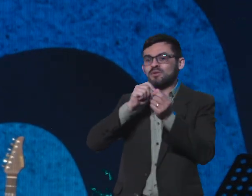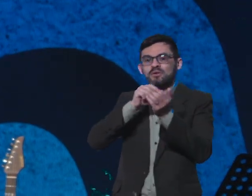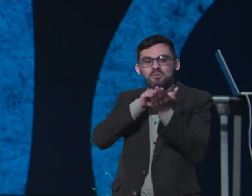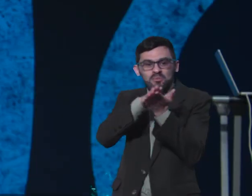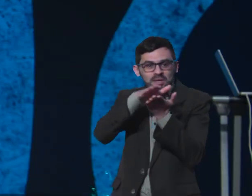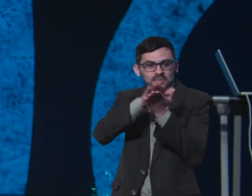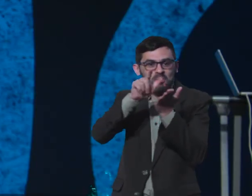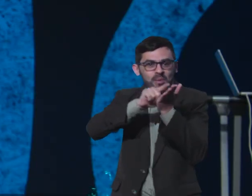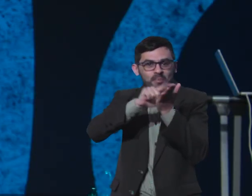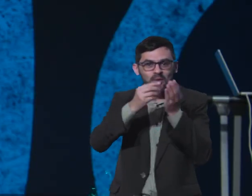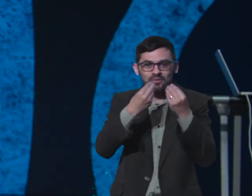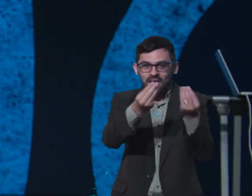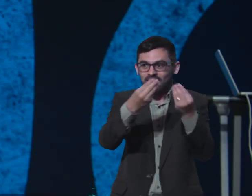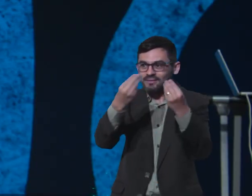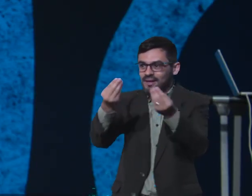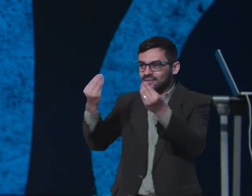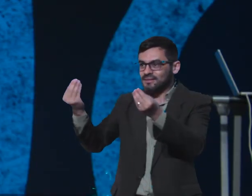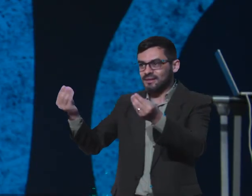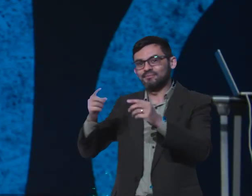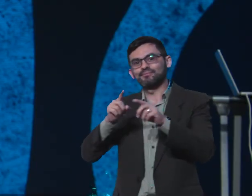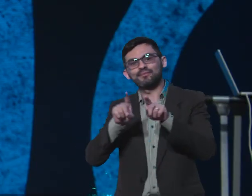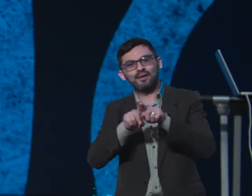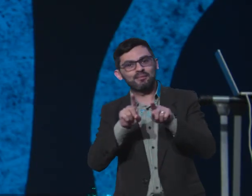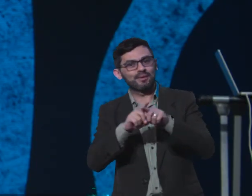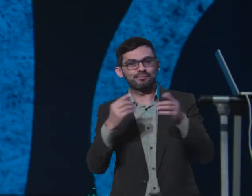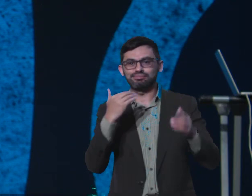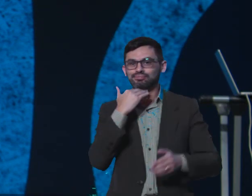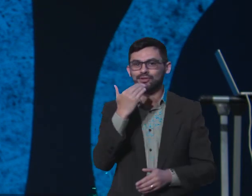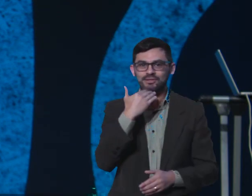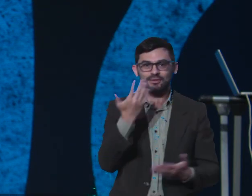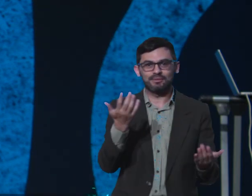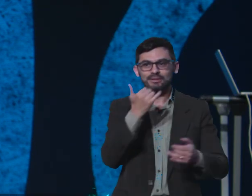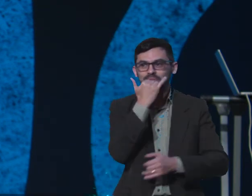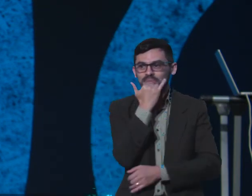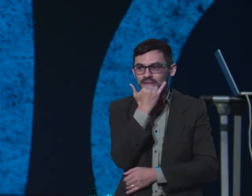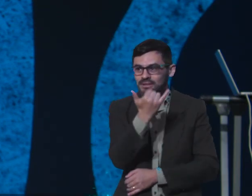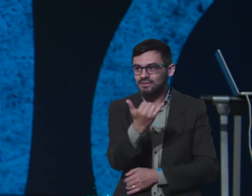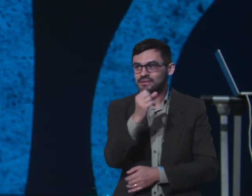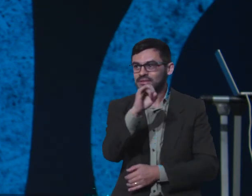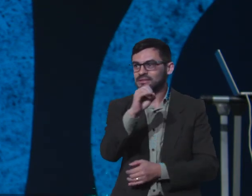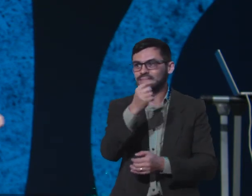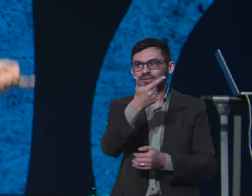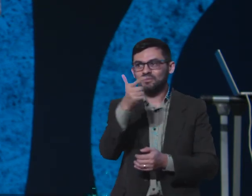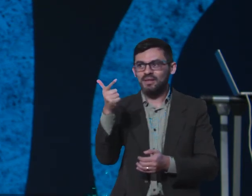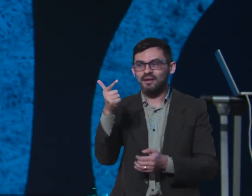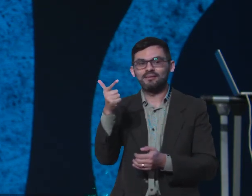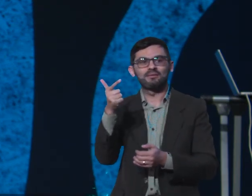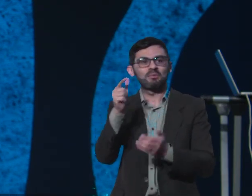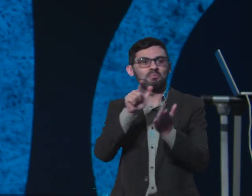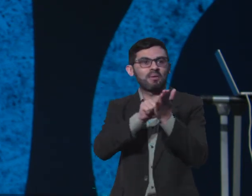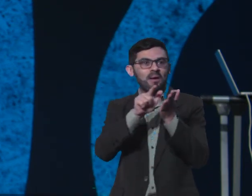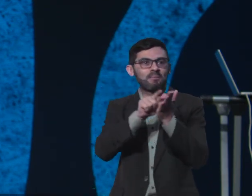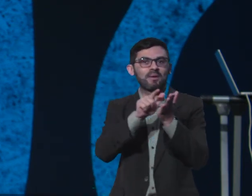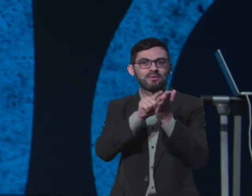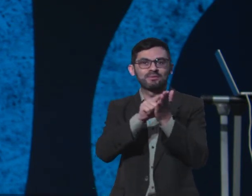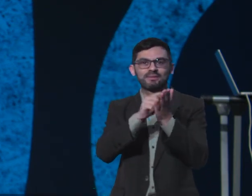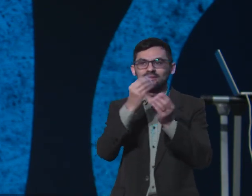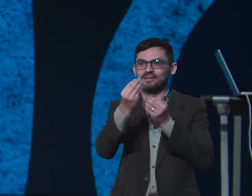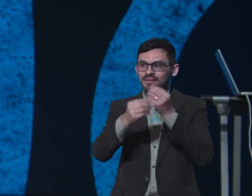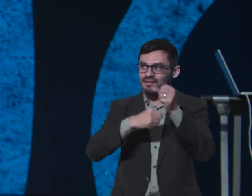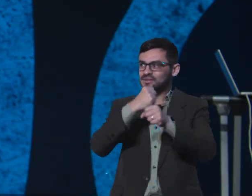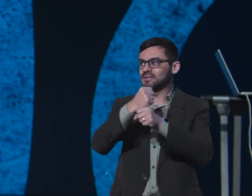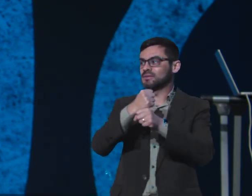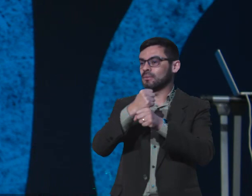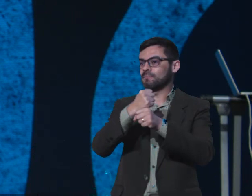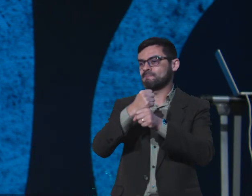papel e entregar para todo mundo, não deu certo. Então me perdoe se você ficou sem o papel desse ano. Bem, para